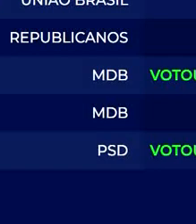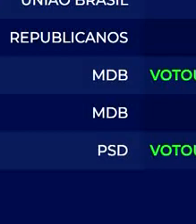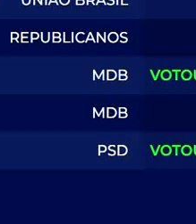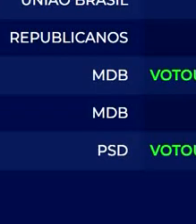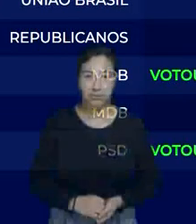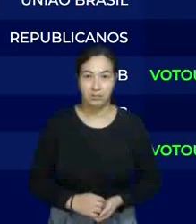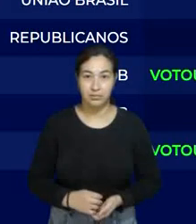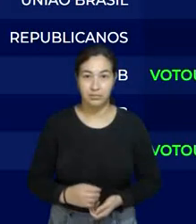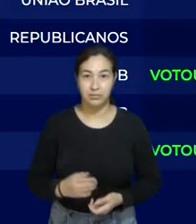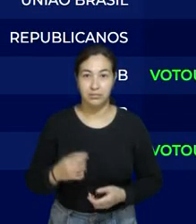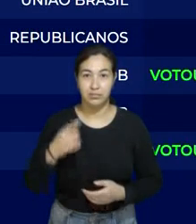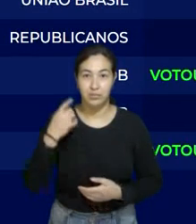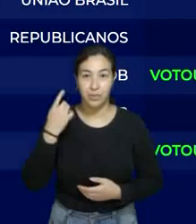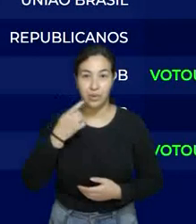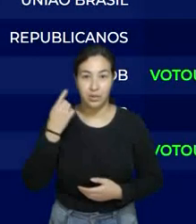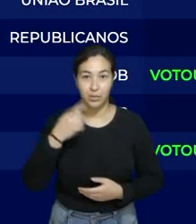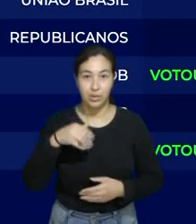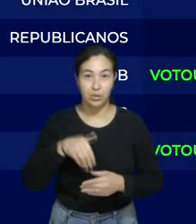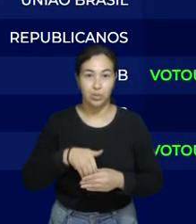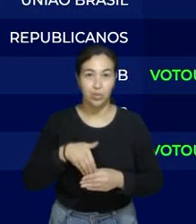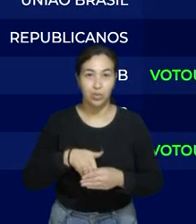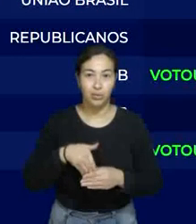Como vota o deputado José Milton Schaefer?